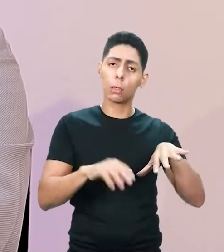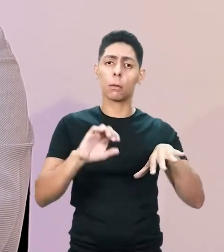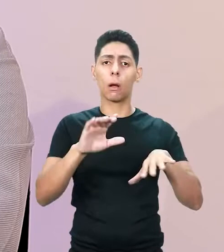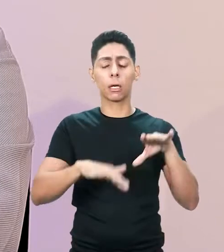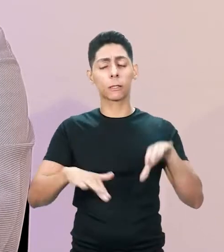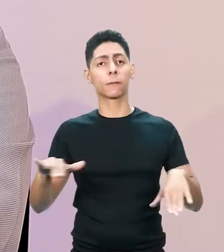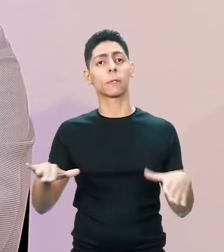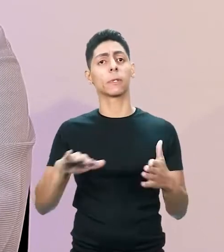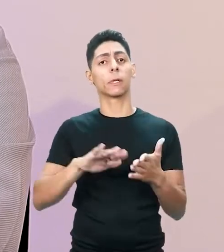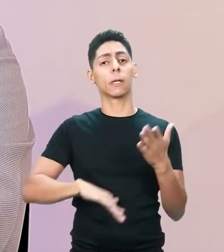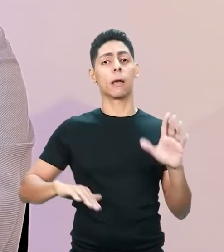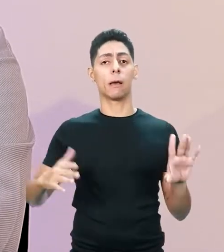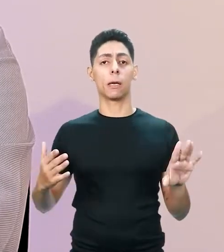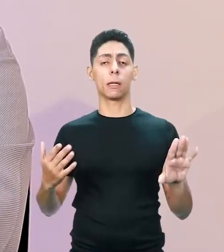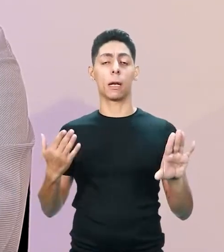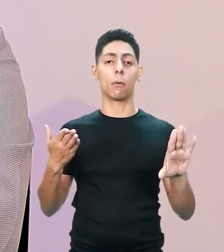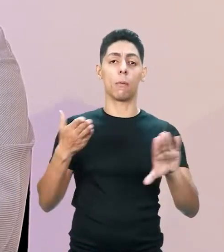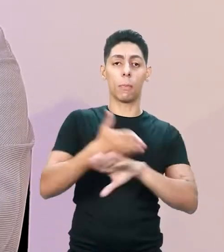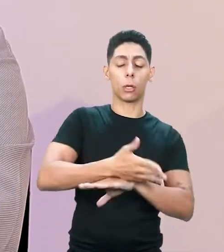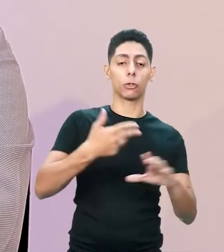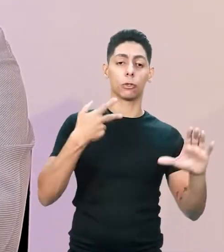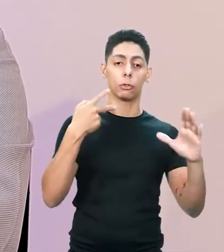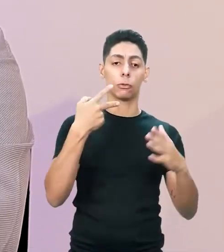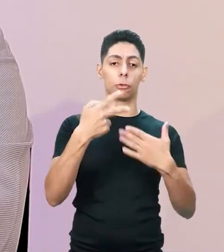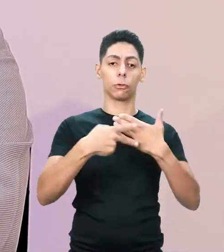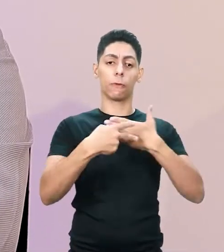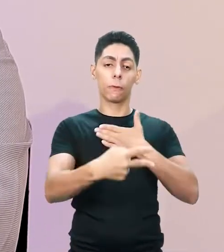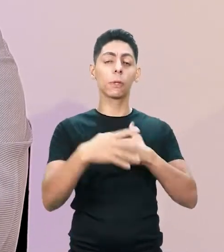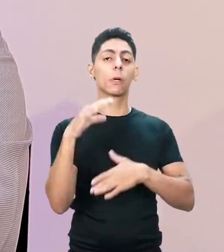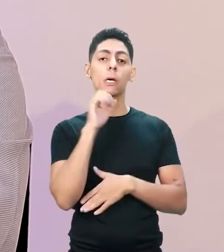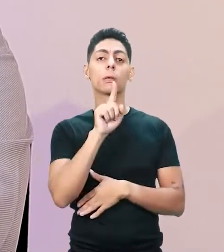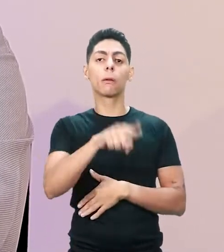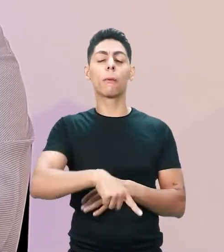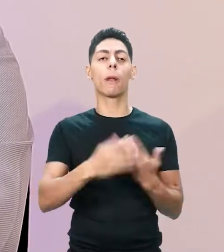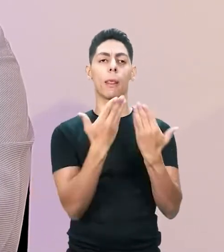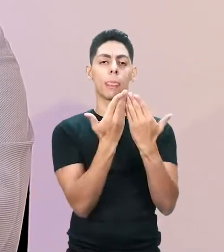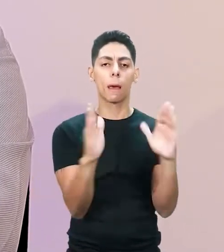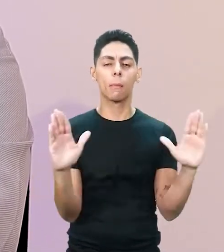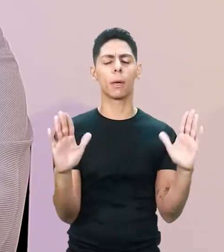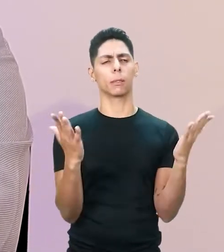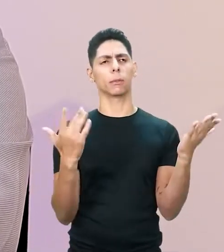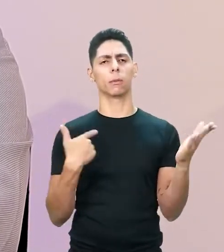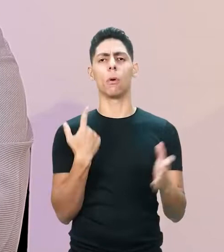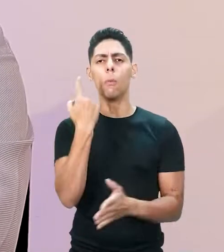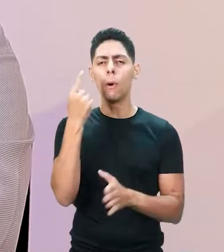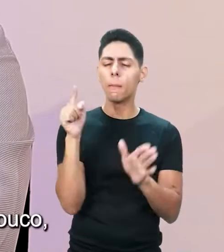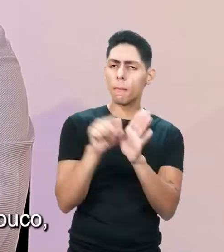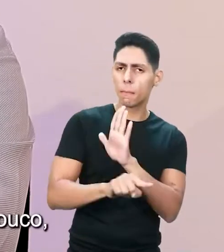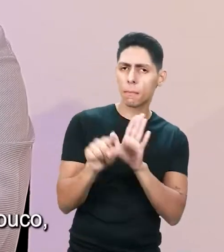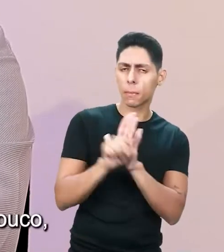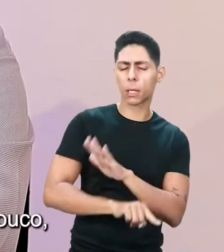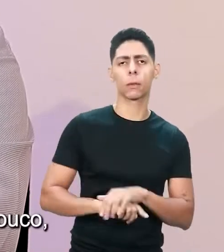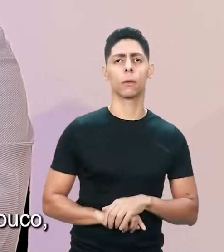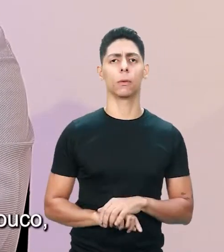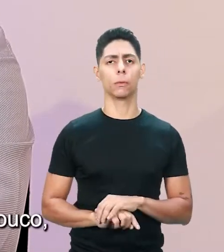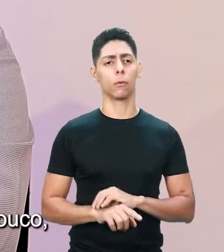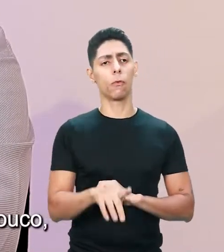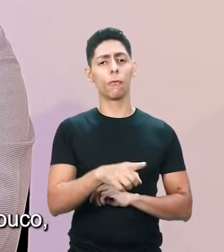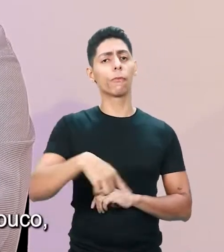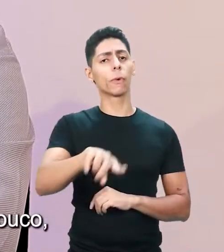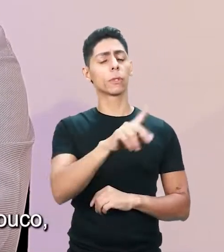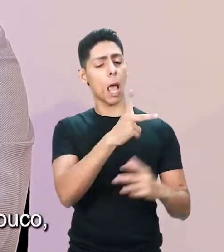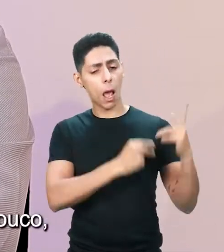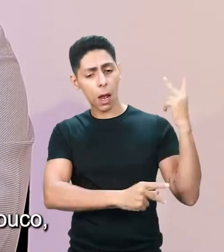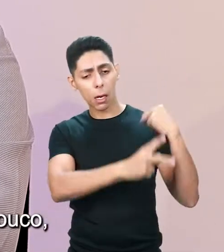uma porta de vidro pensando que a porta está aberta. Deixa eu te fazer uma pergunta. Na